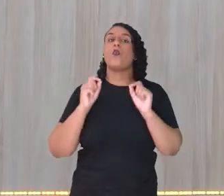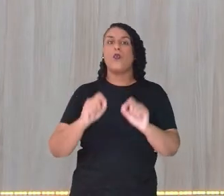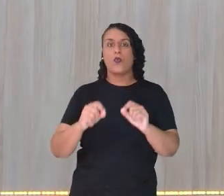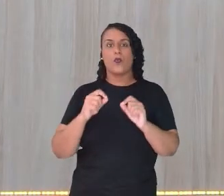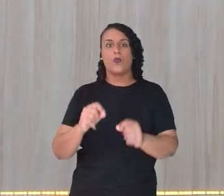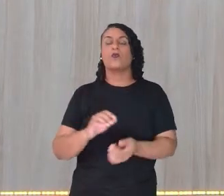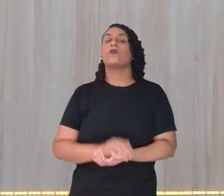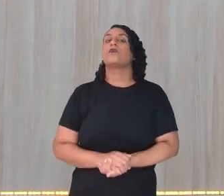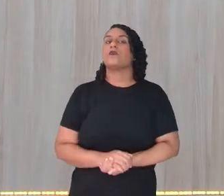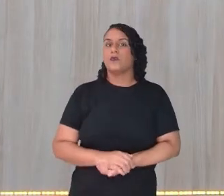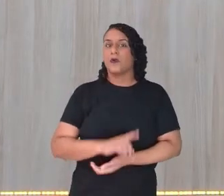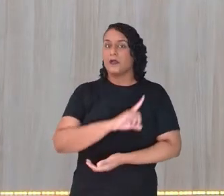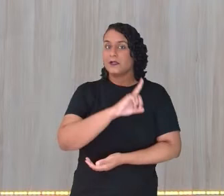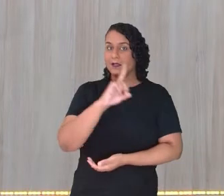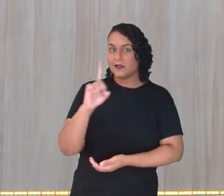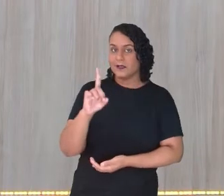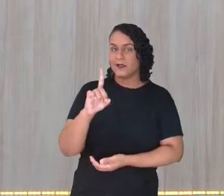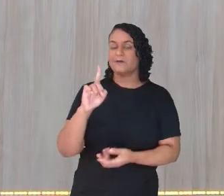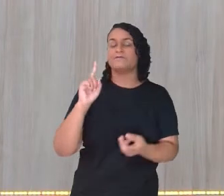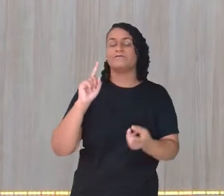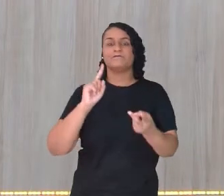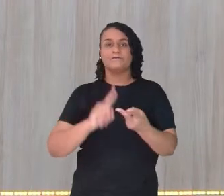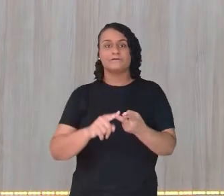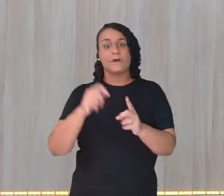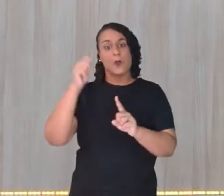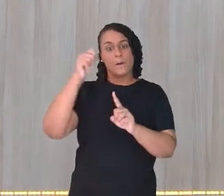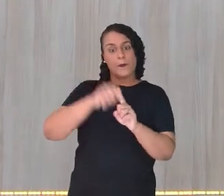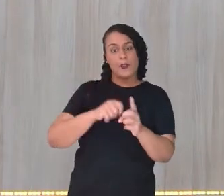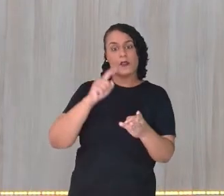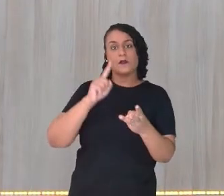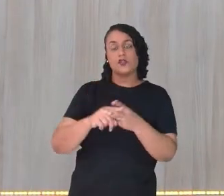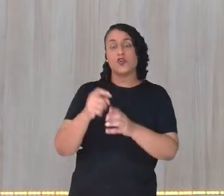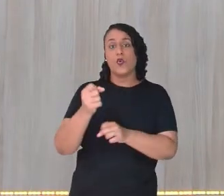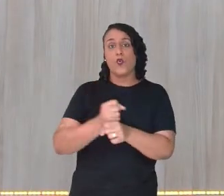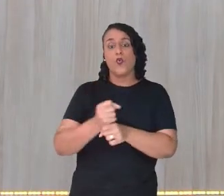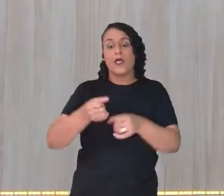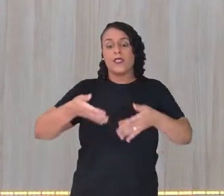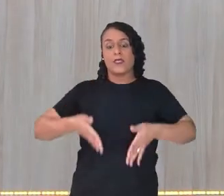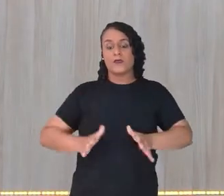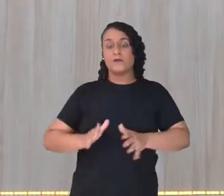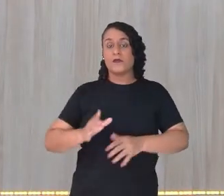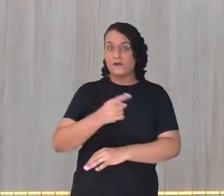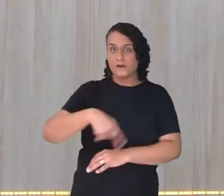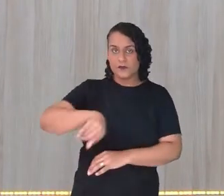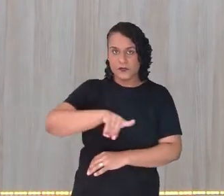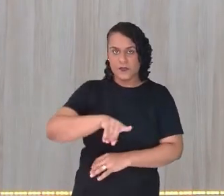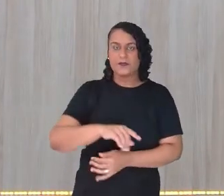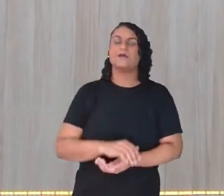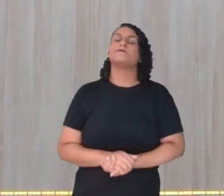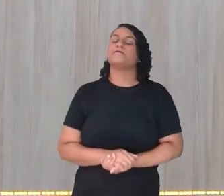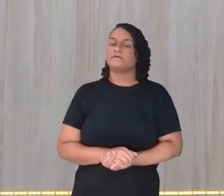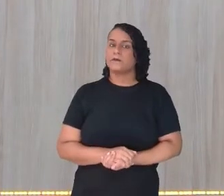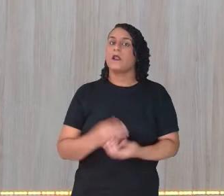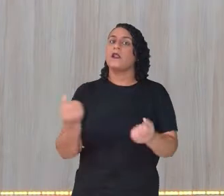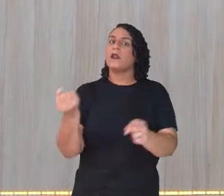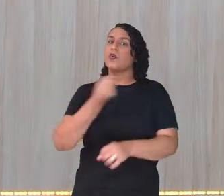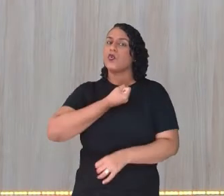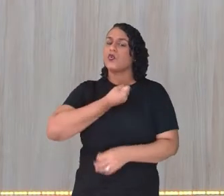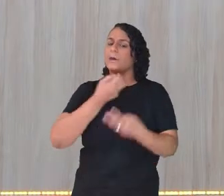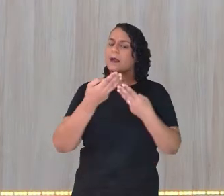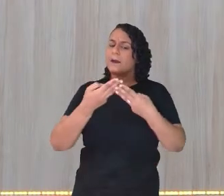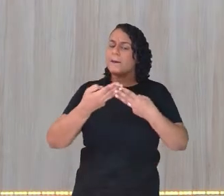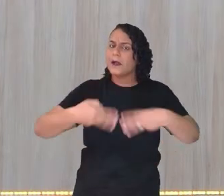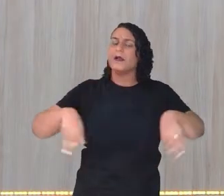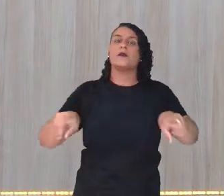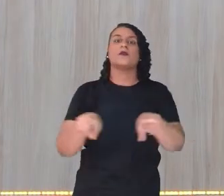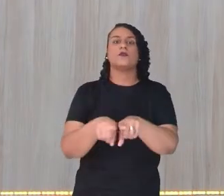a data de nascimento, dia, mês e ano, o ano com os 4 dígitos e a matrícula de vocês. A matrícula